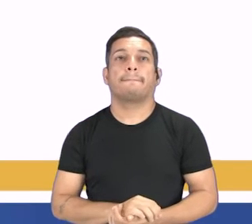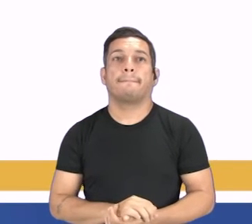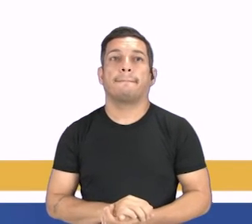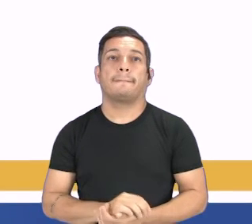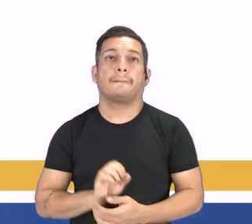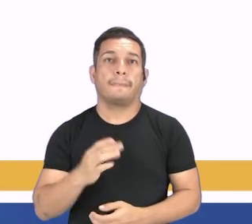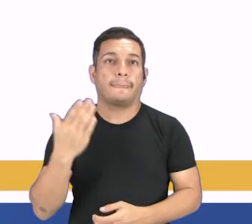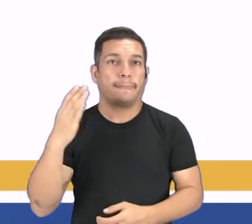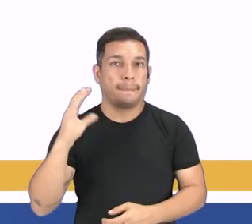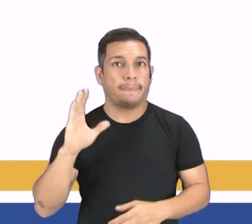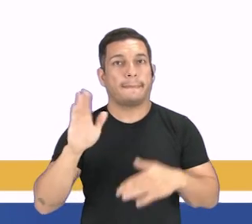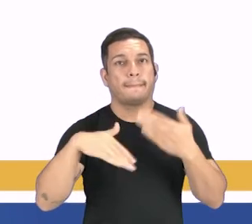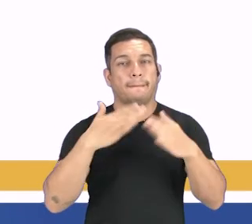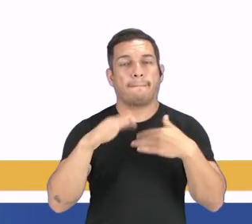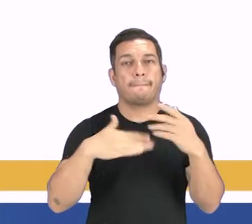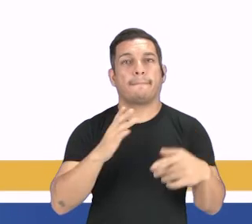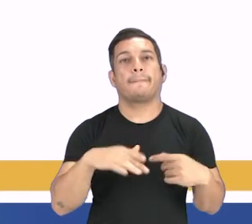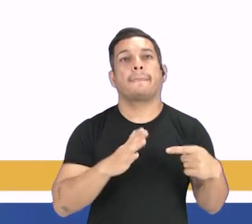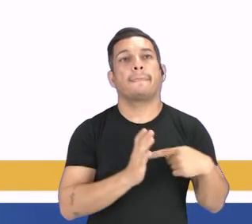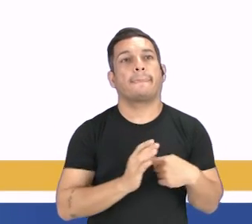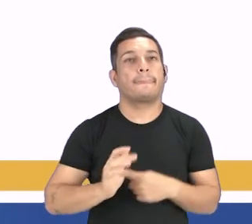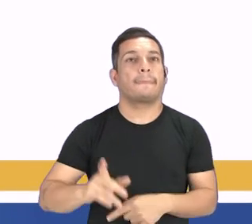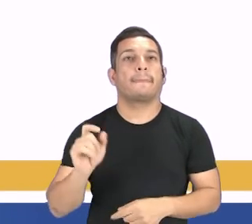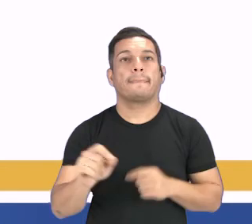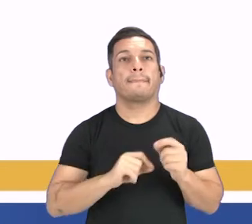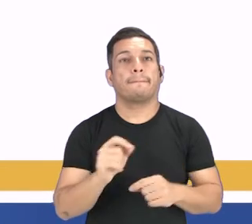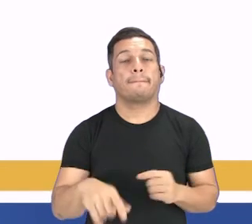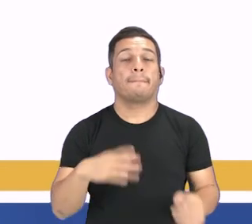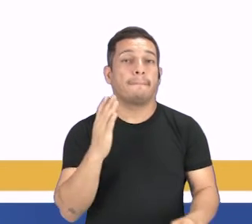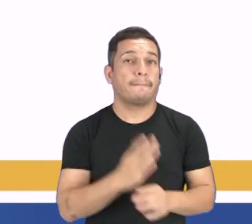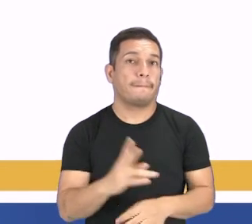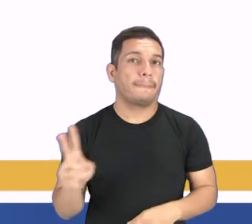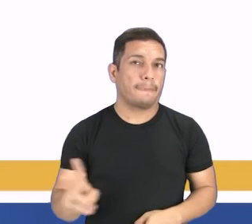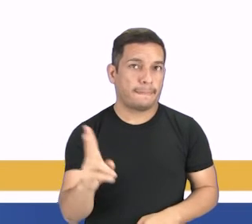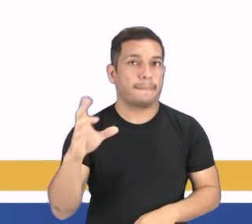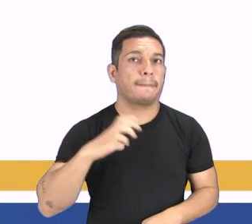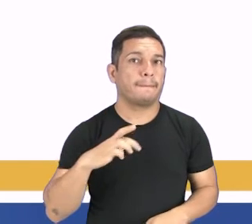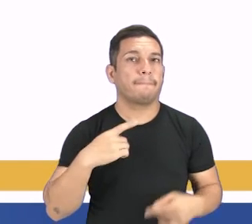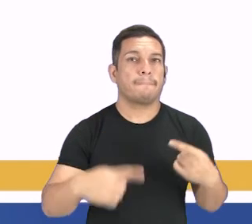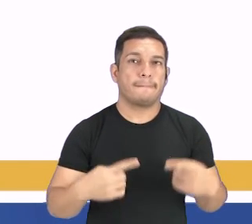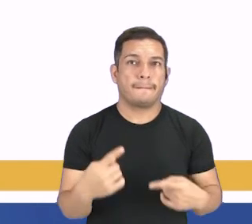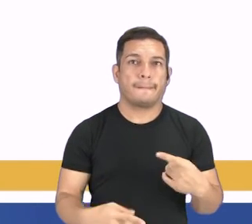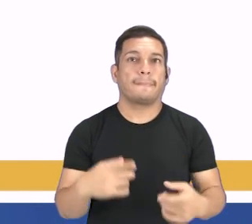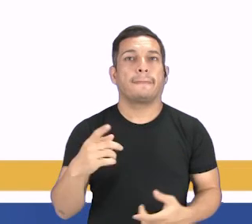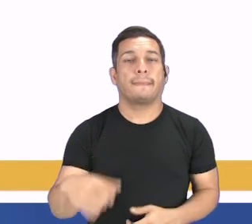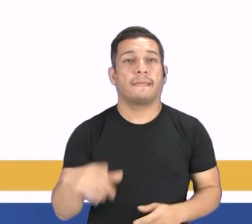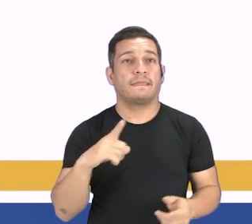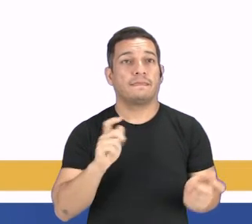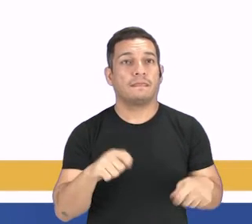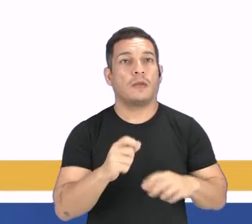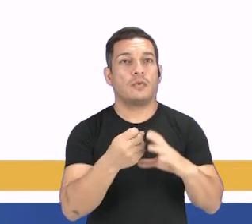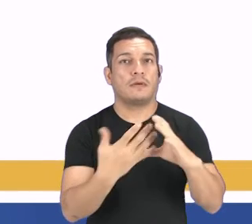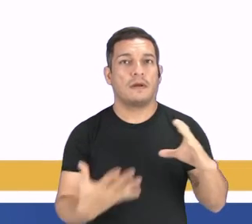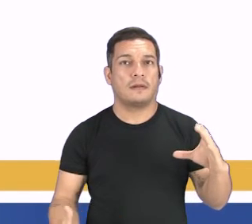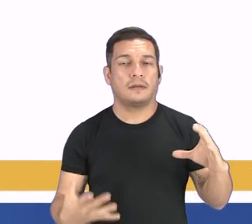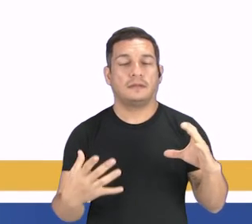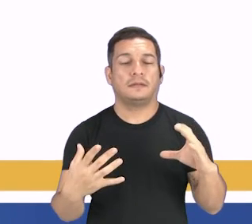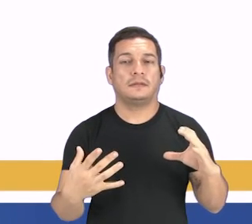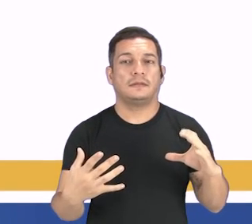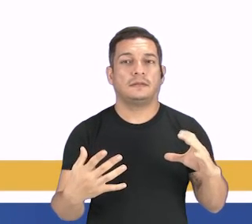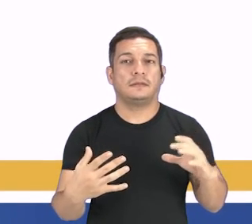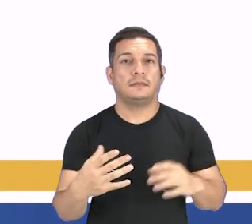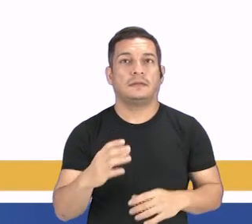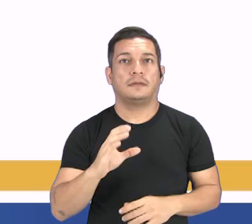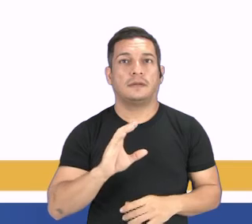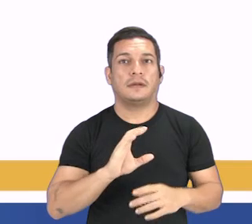o fato de a ciência se desenvolver em direções que são determinadas por valores éticos e políticos evidencia o caráter